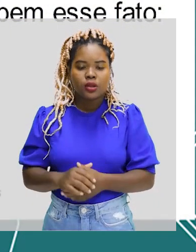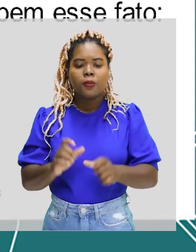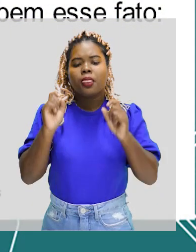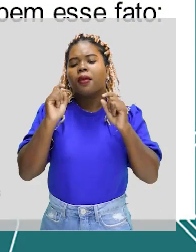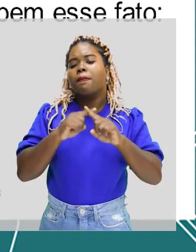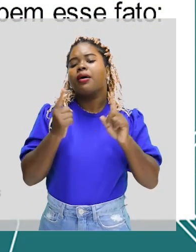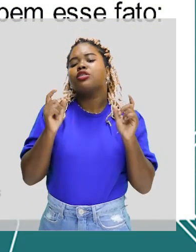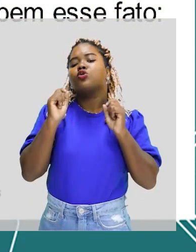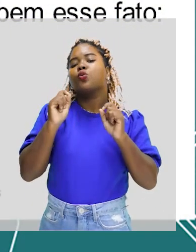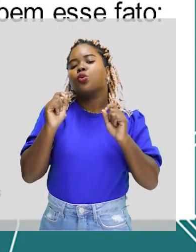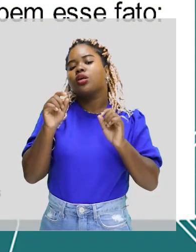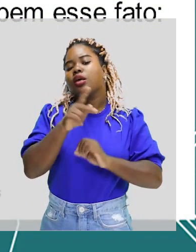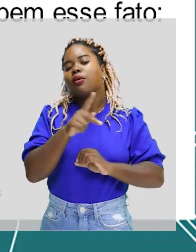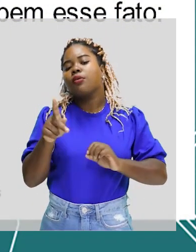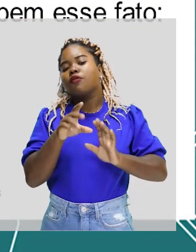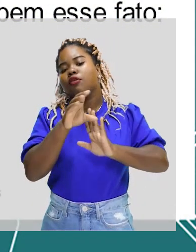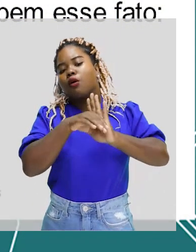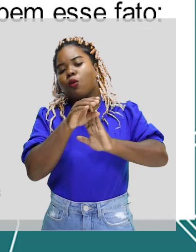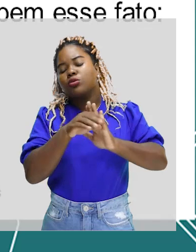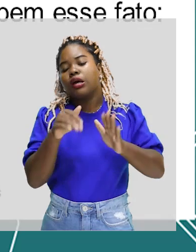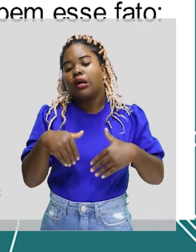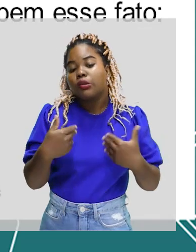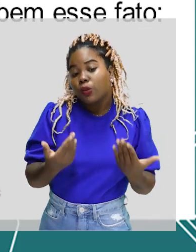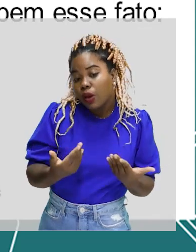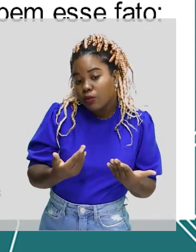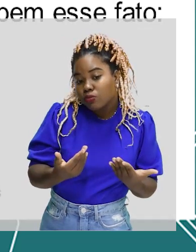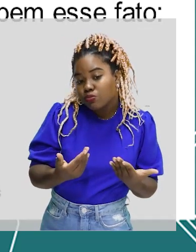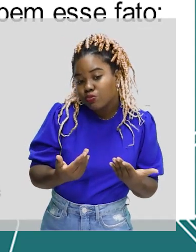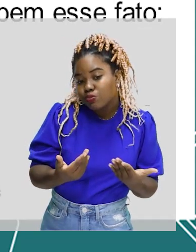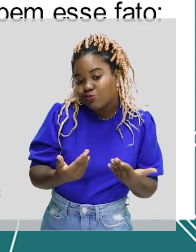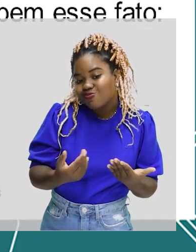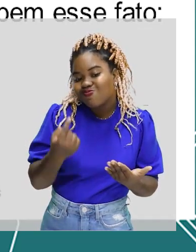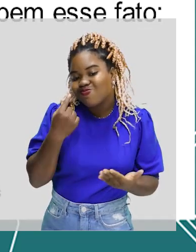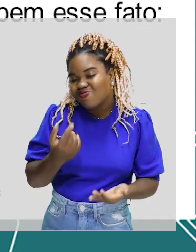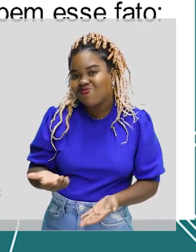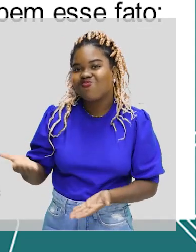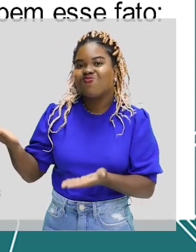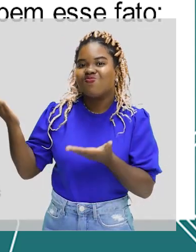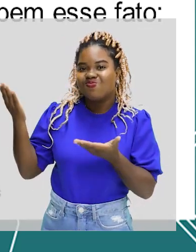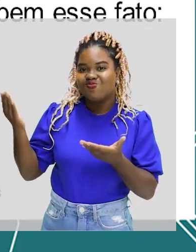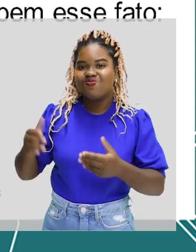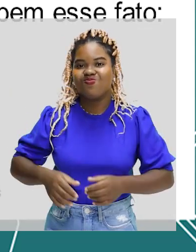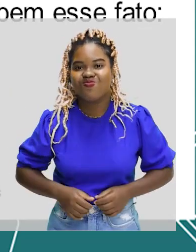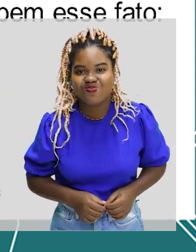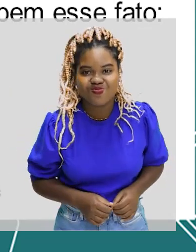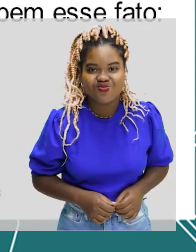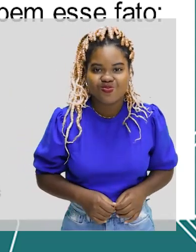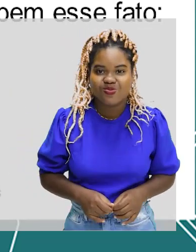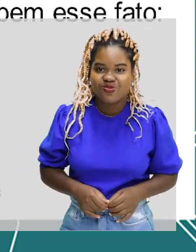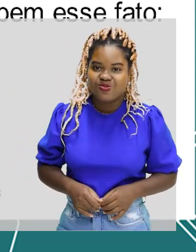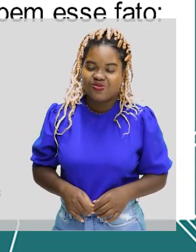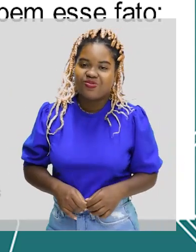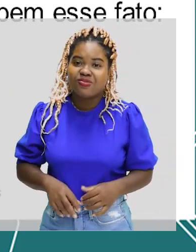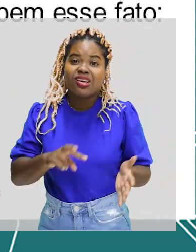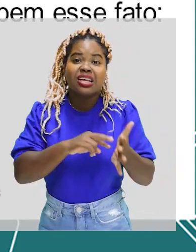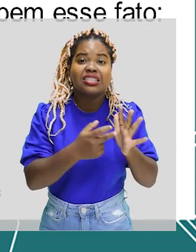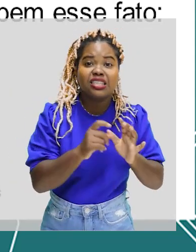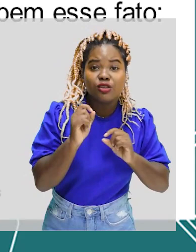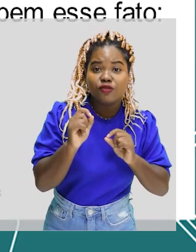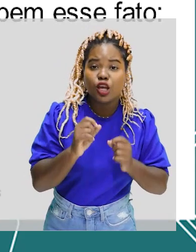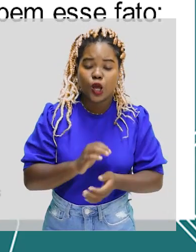é diluição? O que é diluir? Turma, diluir uma solução